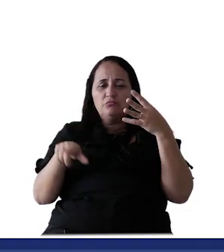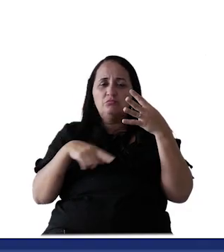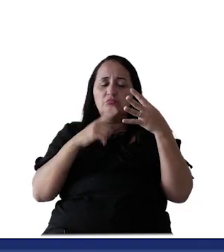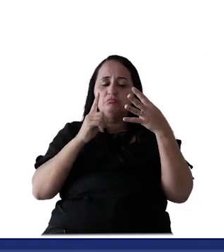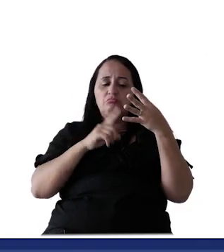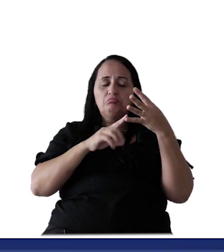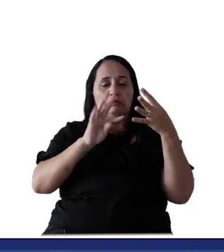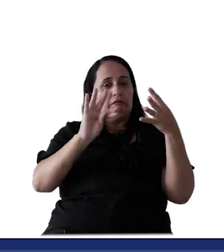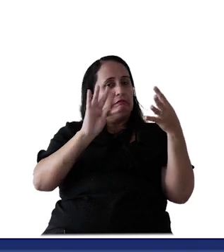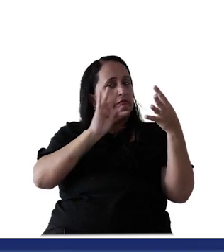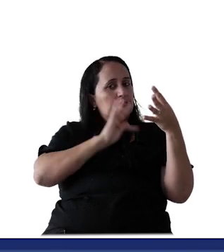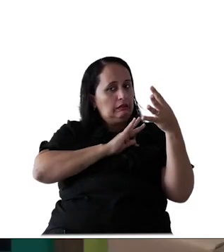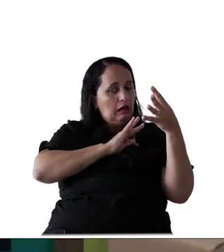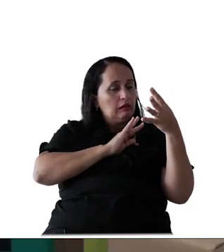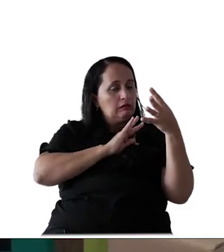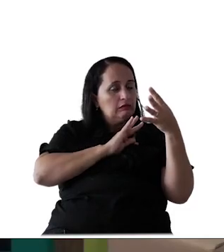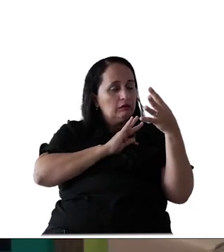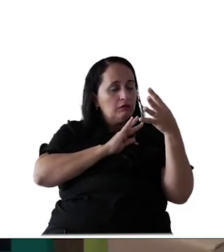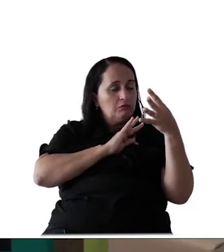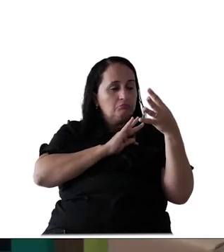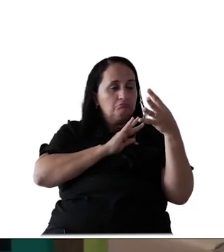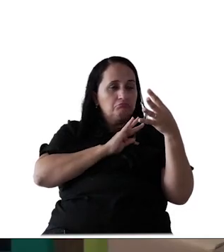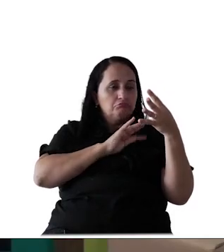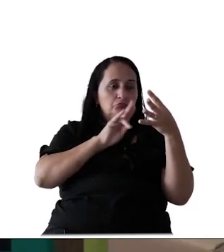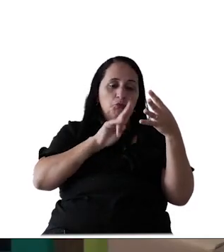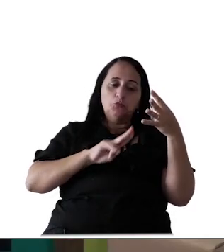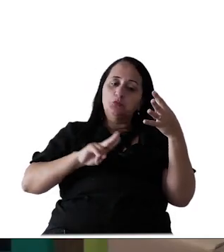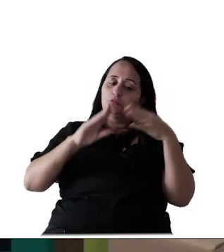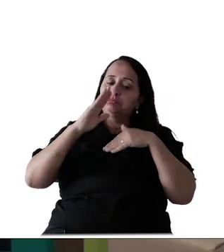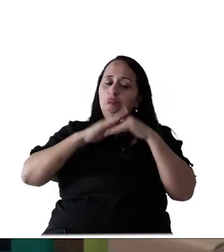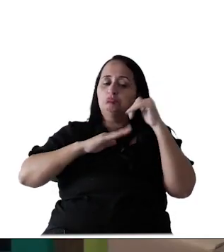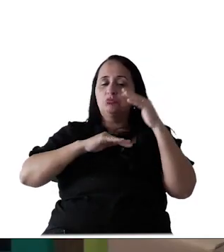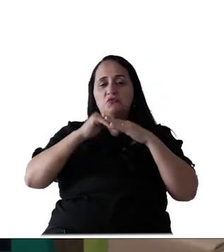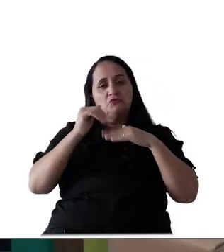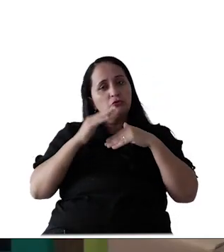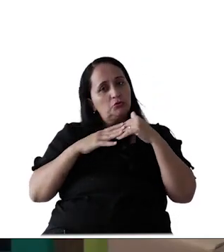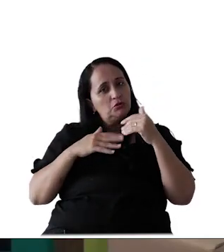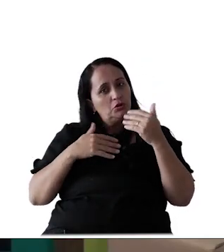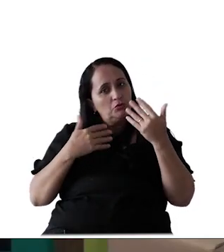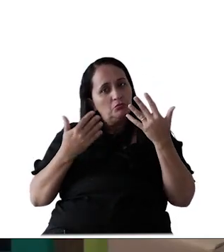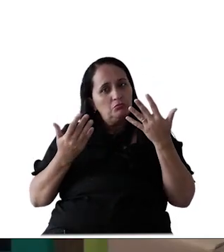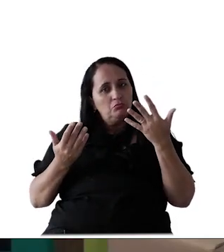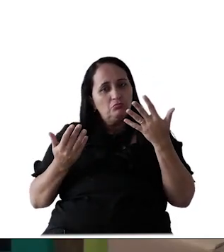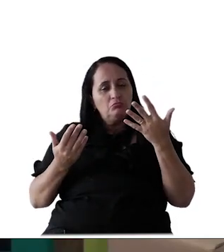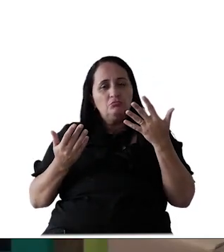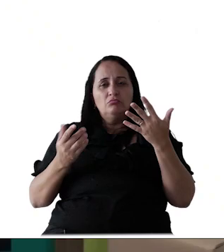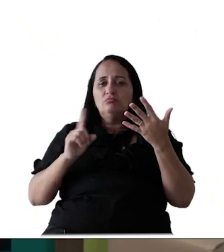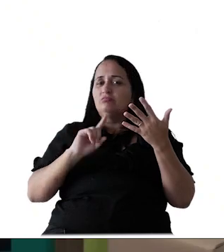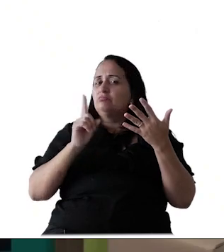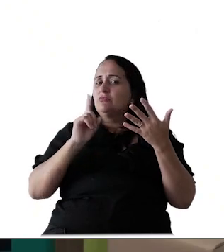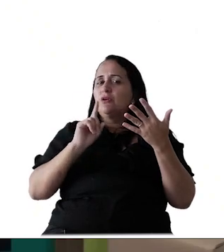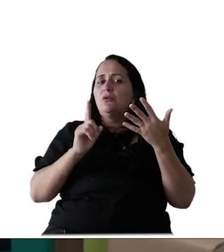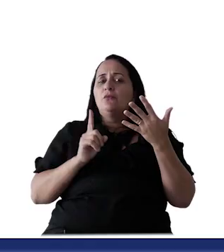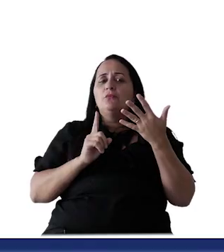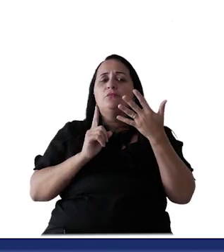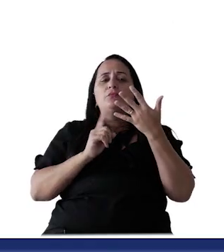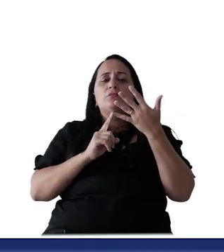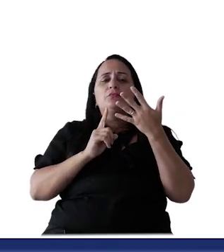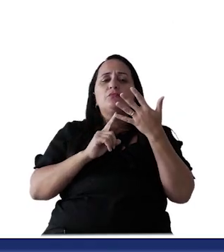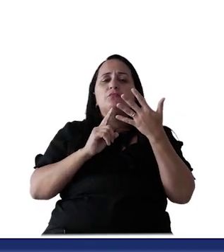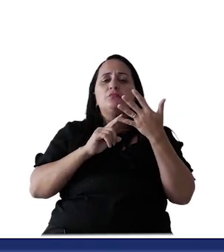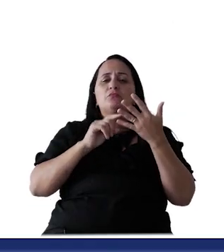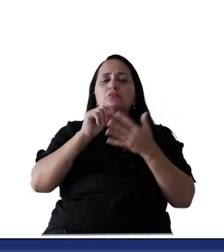Será que vai ser técnica, utilizada por algum profissional específico? Também não.